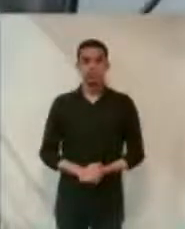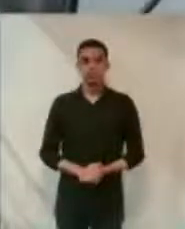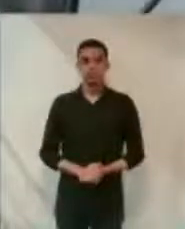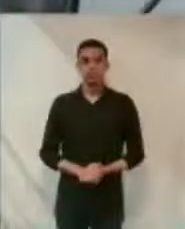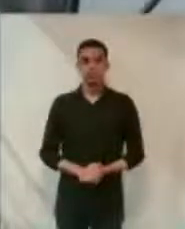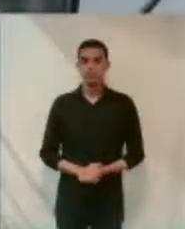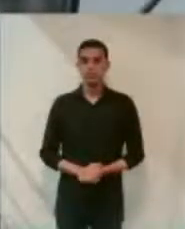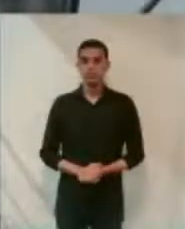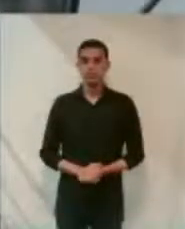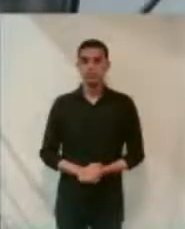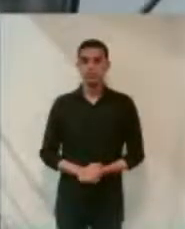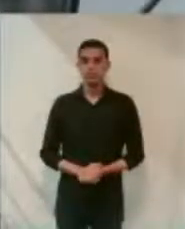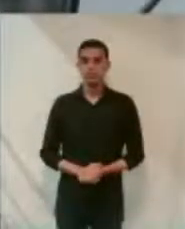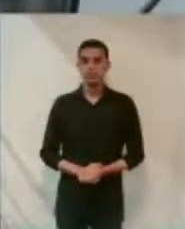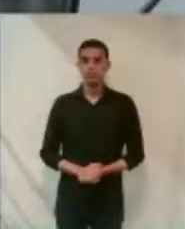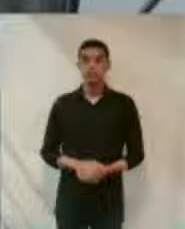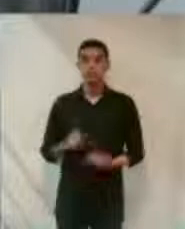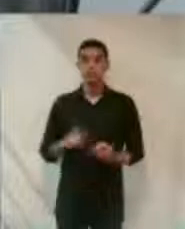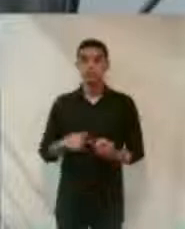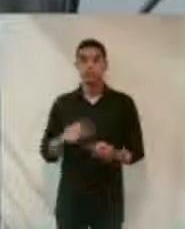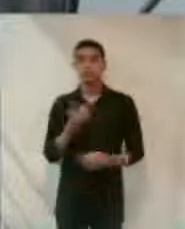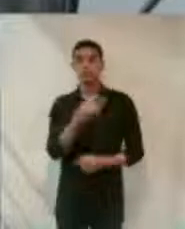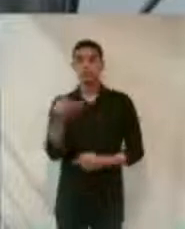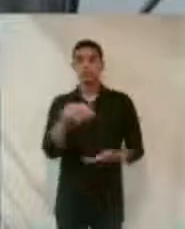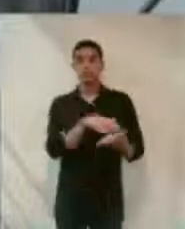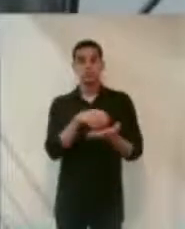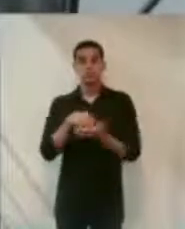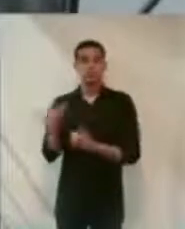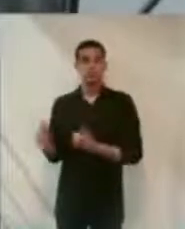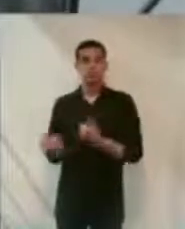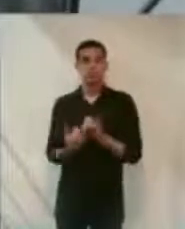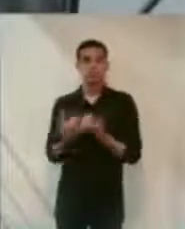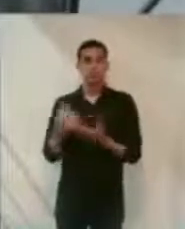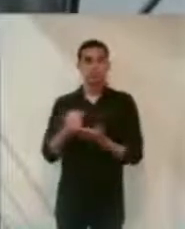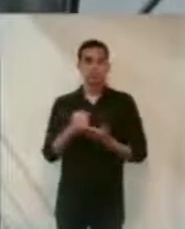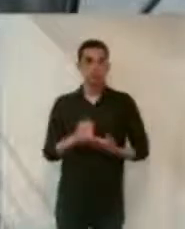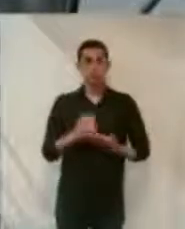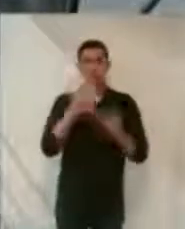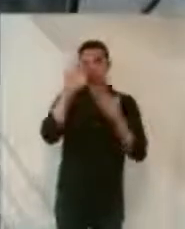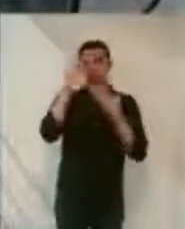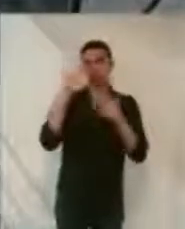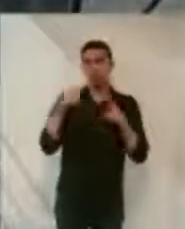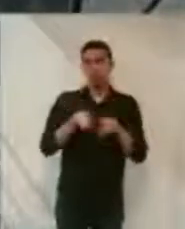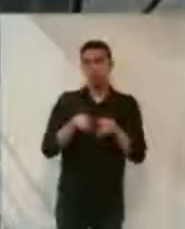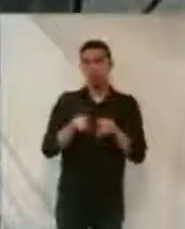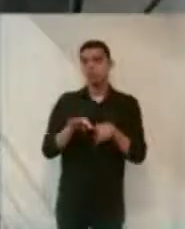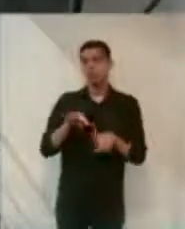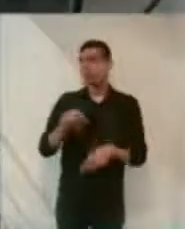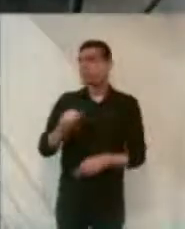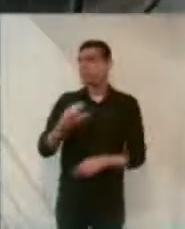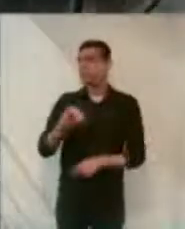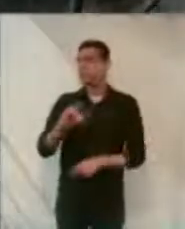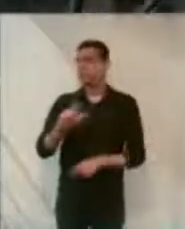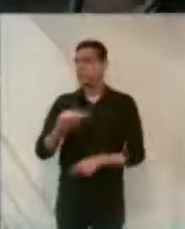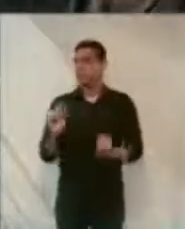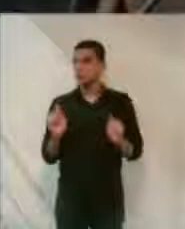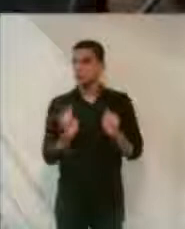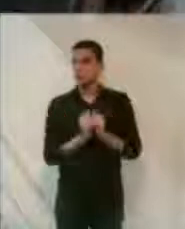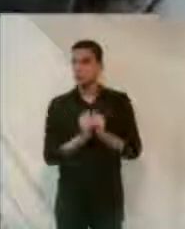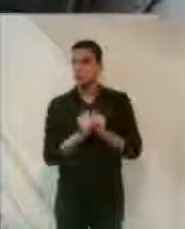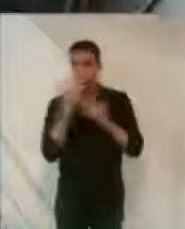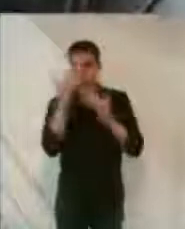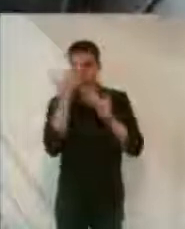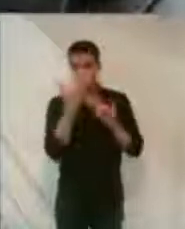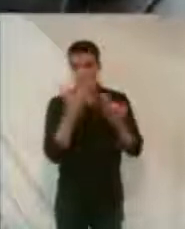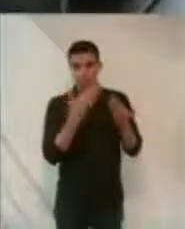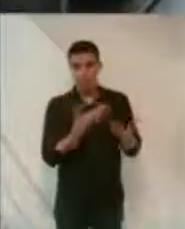gestoras também ajudaram. Quero também agradecer a Abrampa, a doutora Tarsila, que está aqui do meu lado, doutora. Cadê a